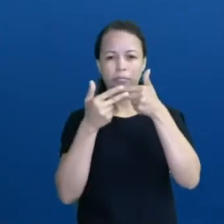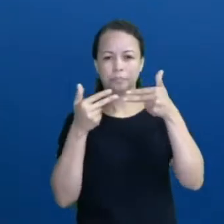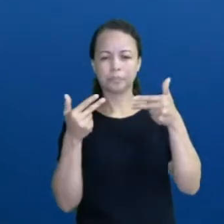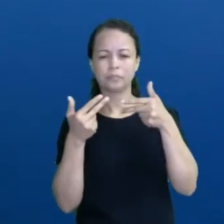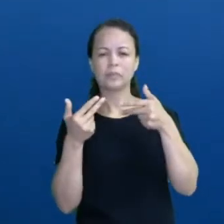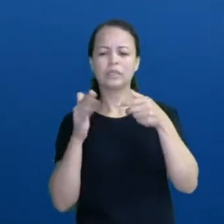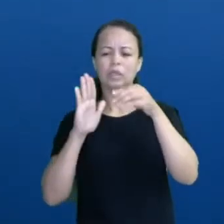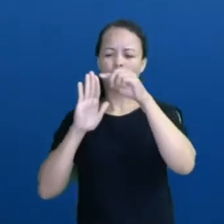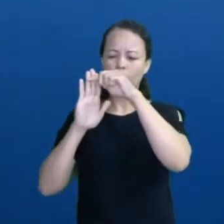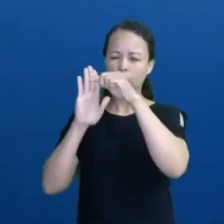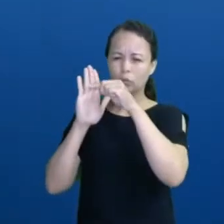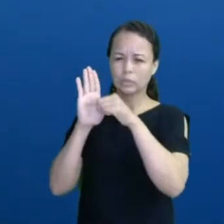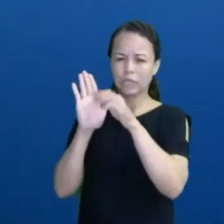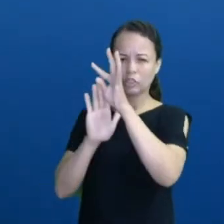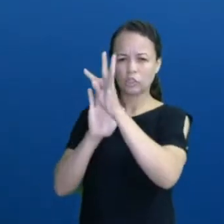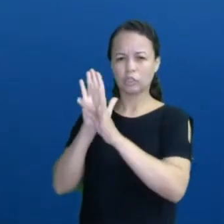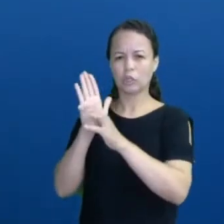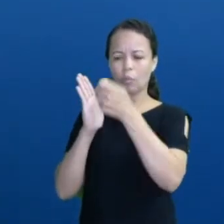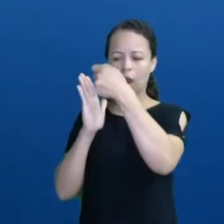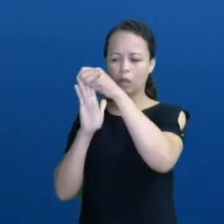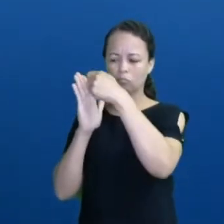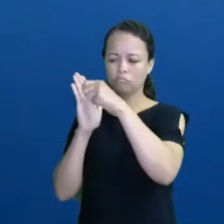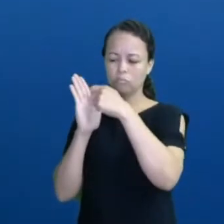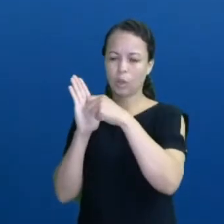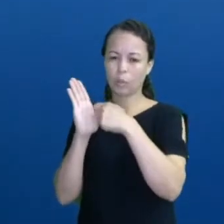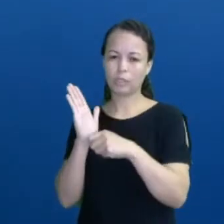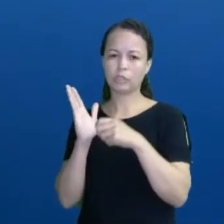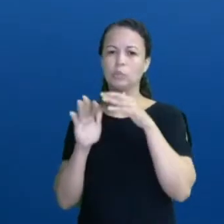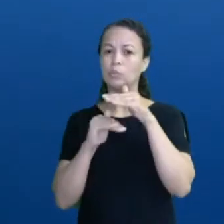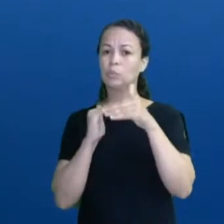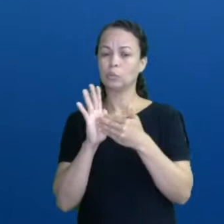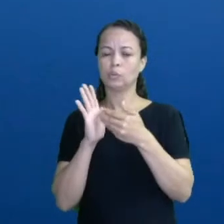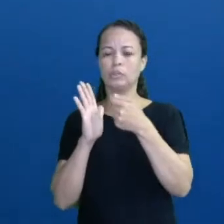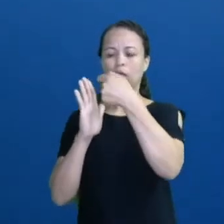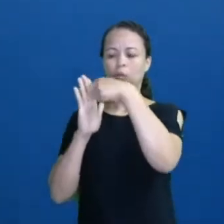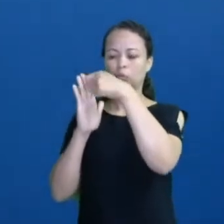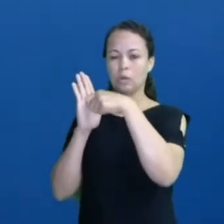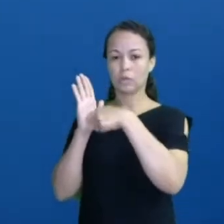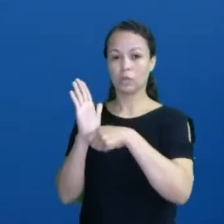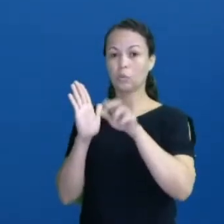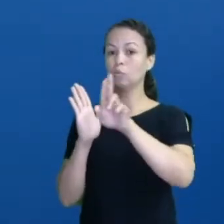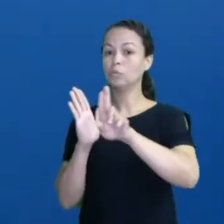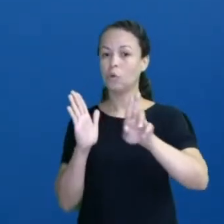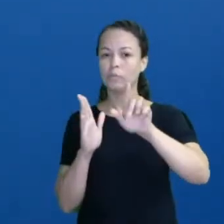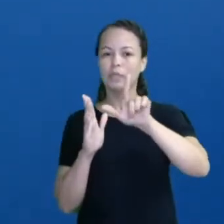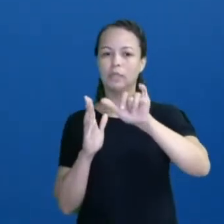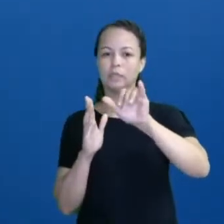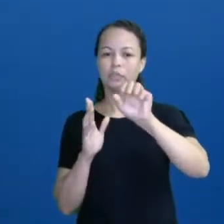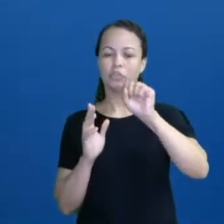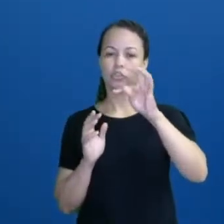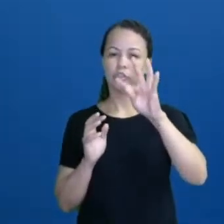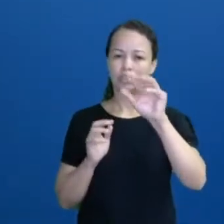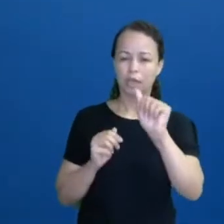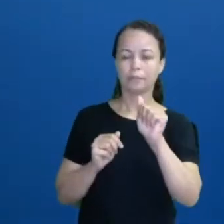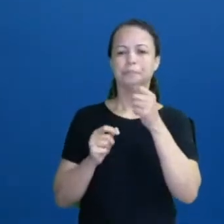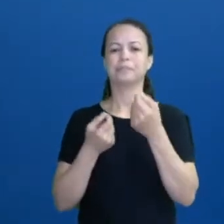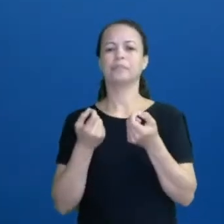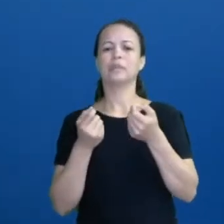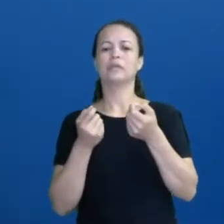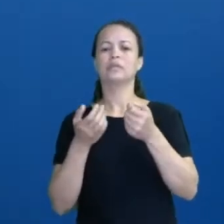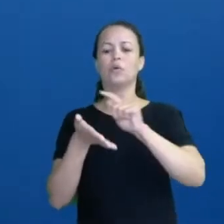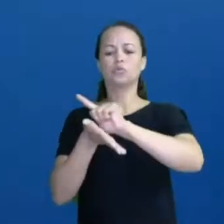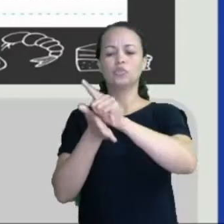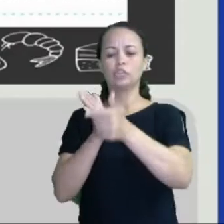gente anota tudo que está precisando é chamado de lista. Então, as listas são um gênero